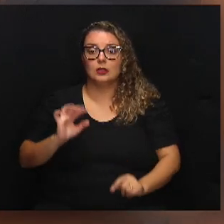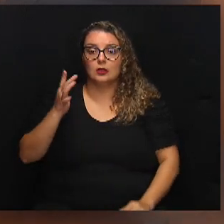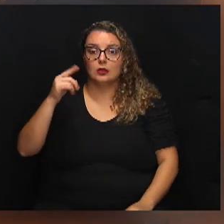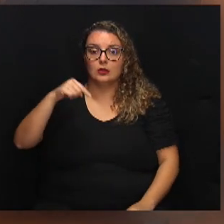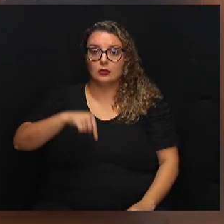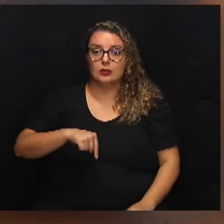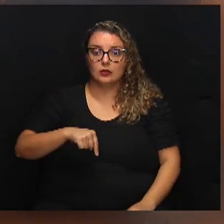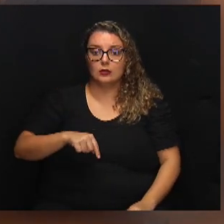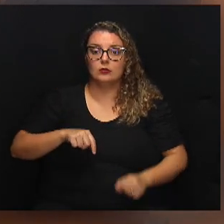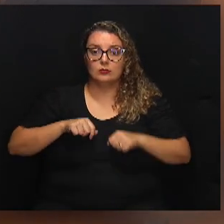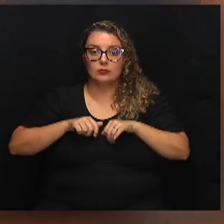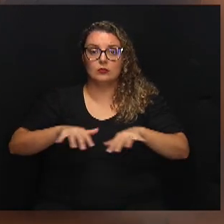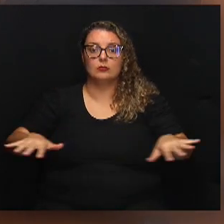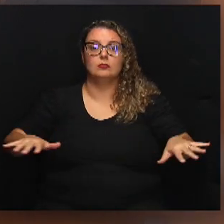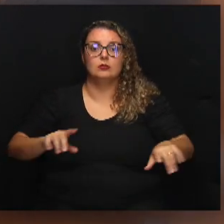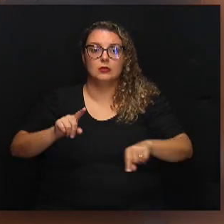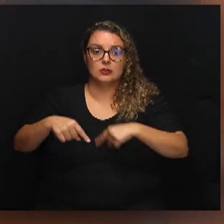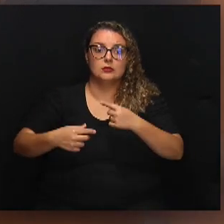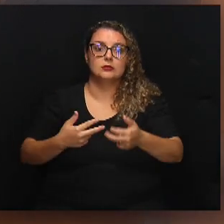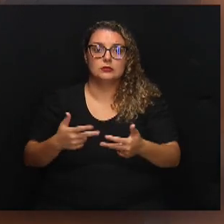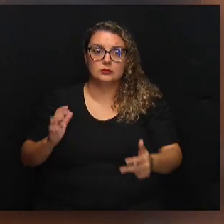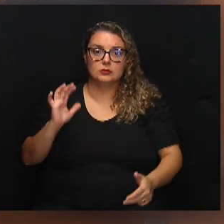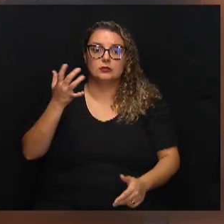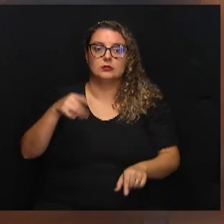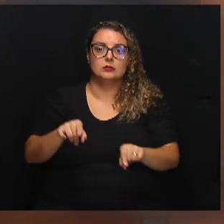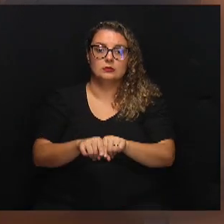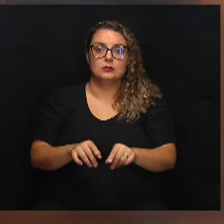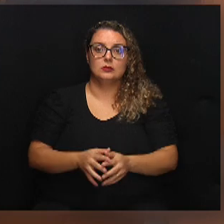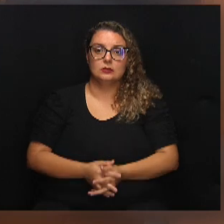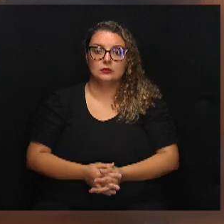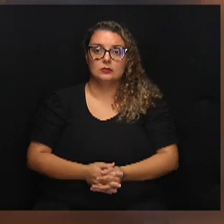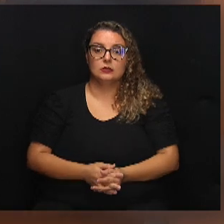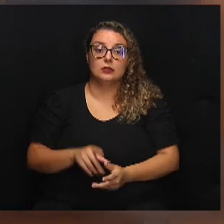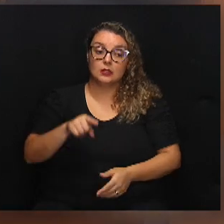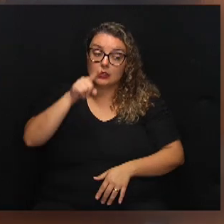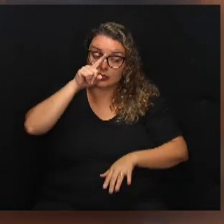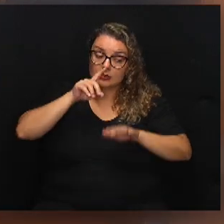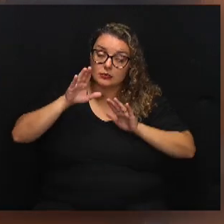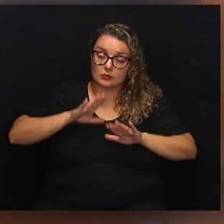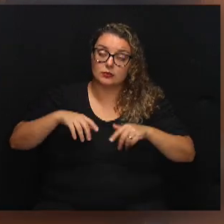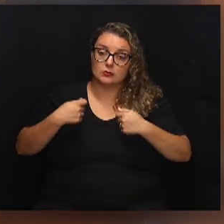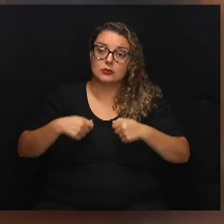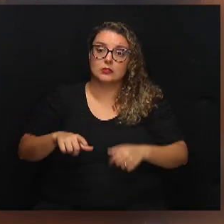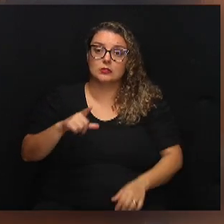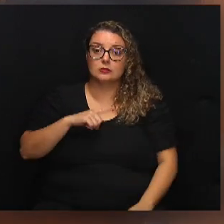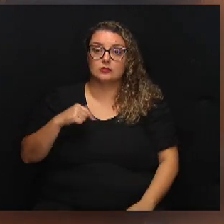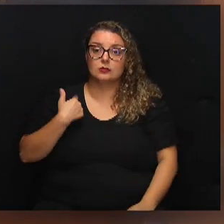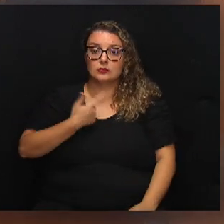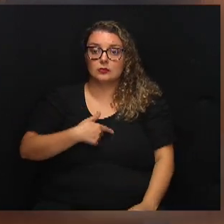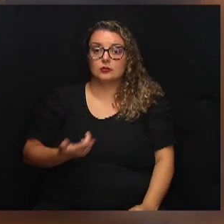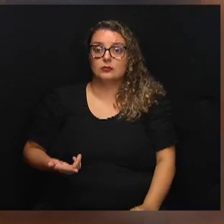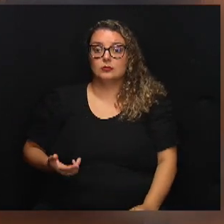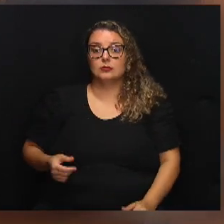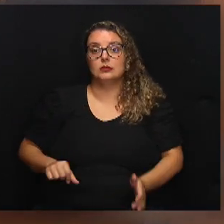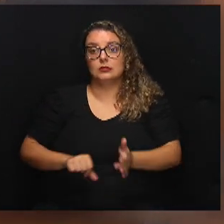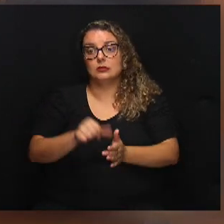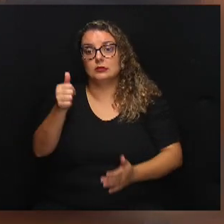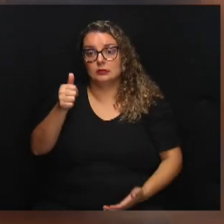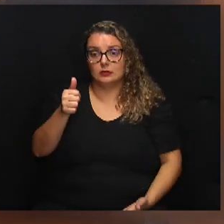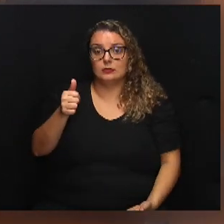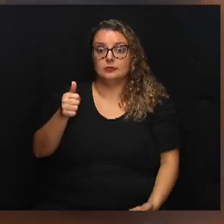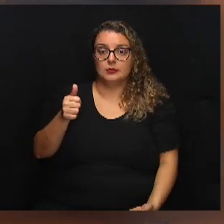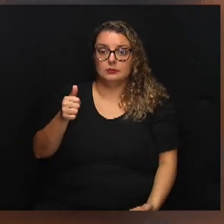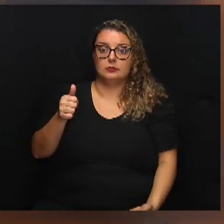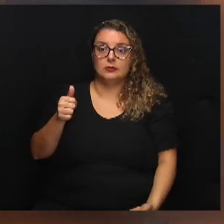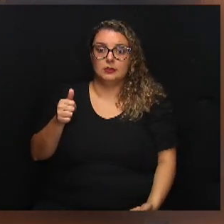vai expandir para o resto. Esse é o cuidado. Nós somos, assim, o piloto.